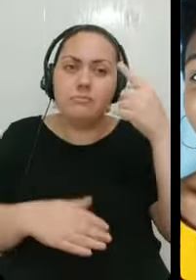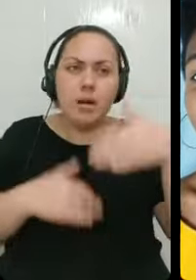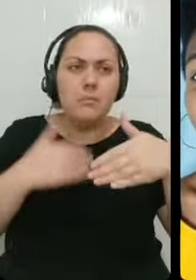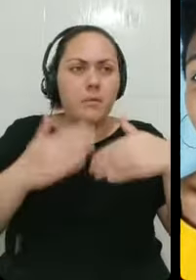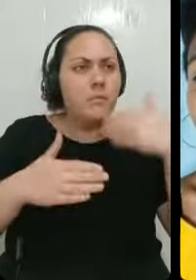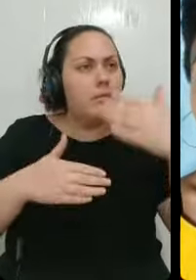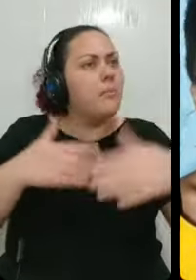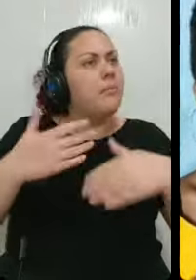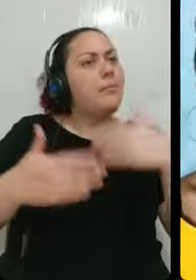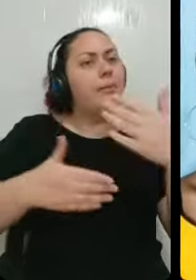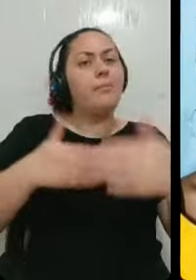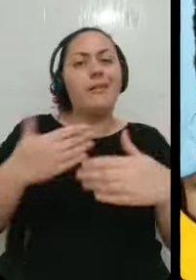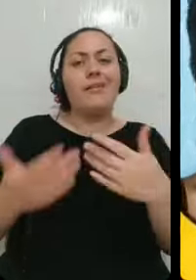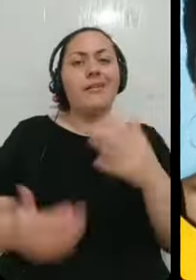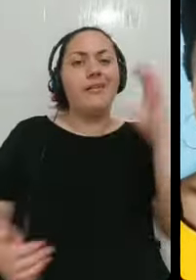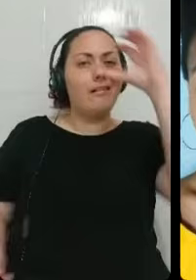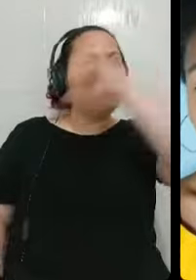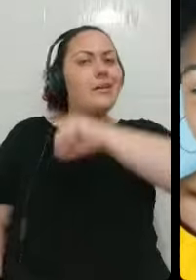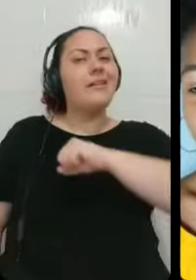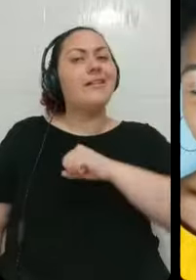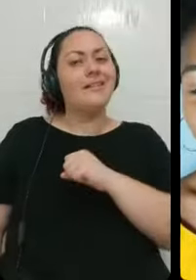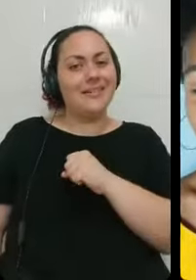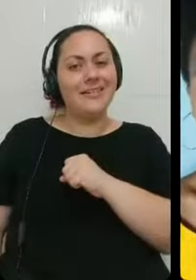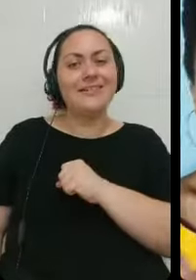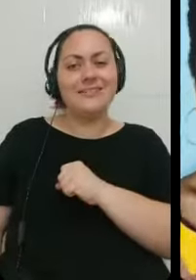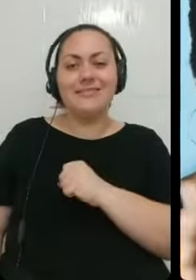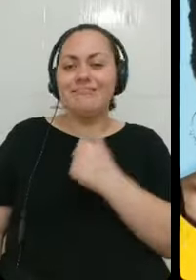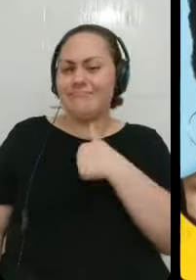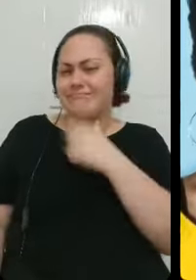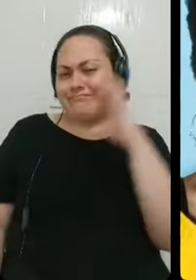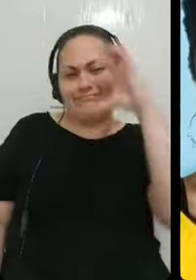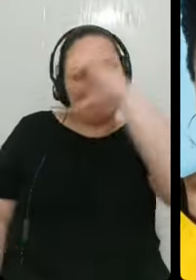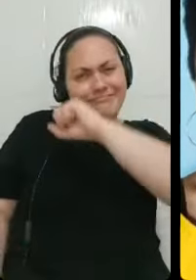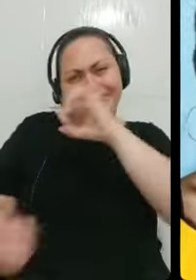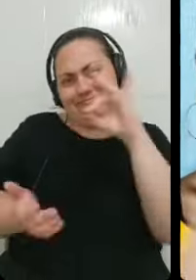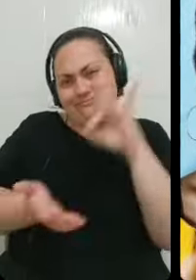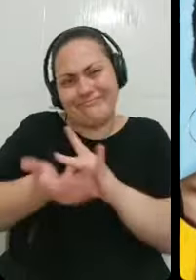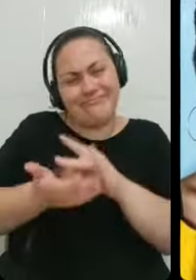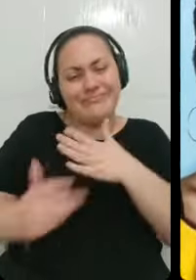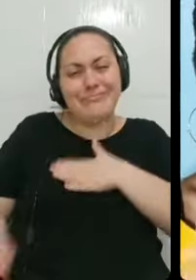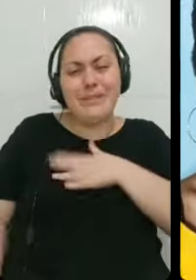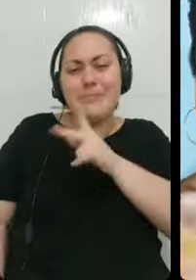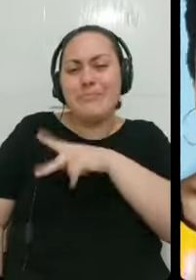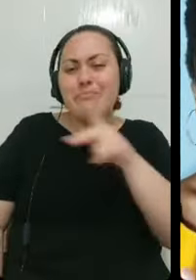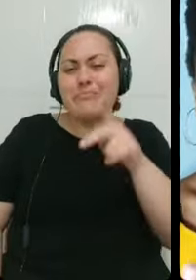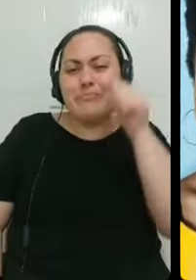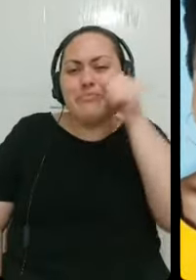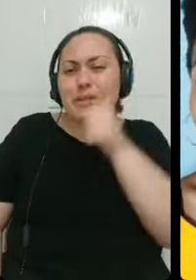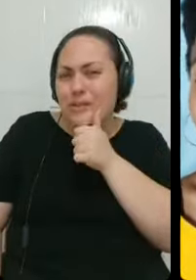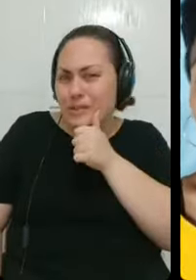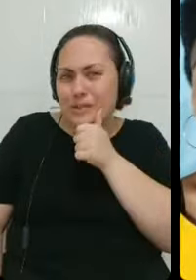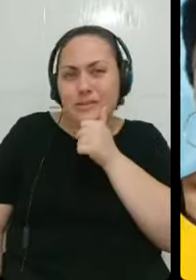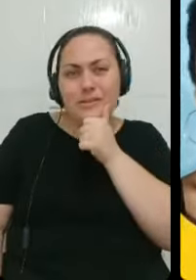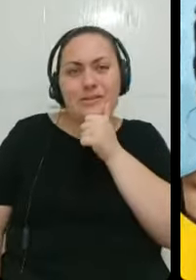E aí tu aprende muito, assim, eu aprendi muito com as minhas professoras, porque, enfim, cada post ele é revisado. E daí às vezes tu vai